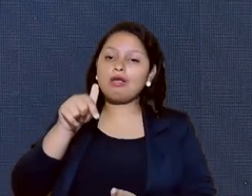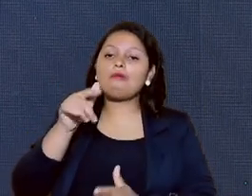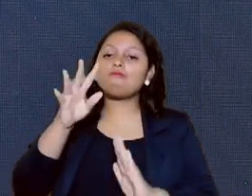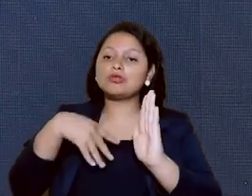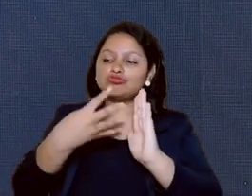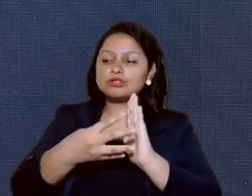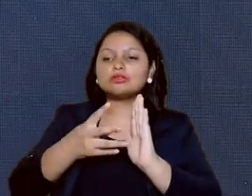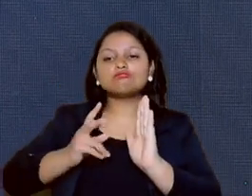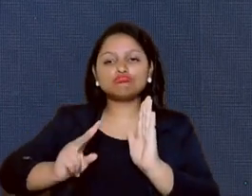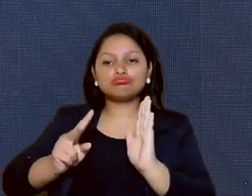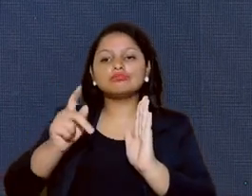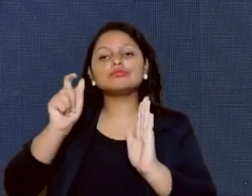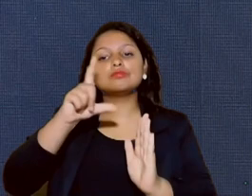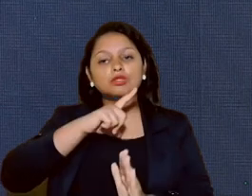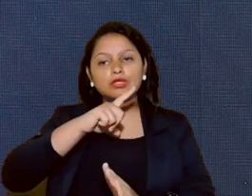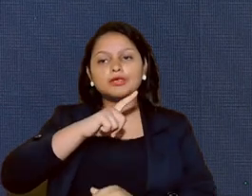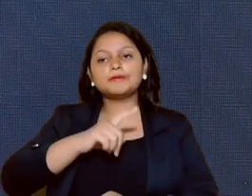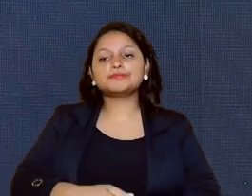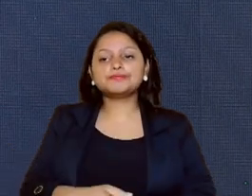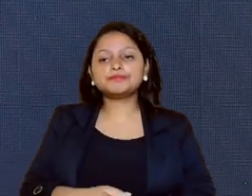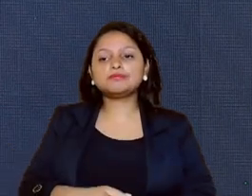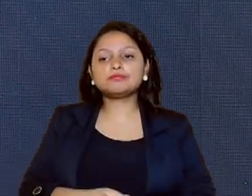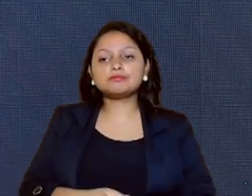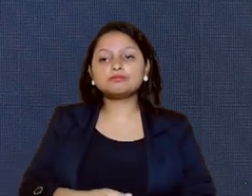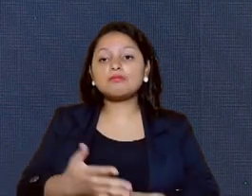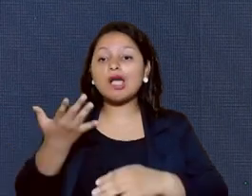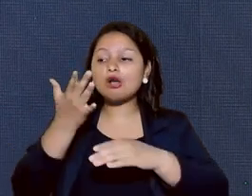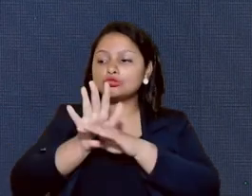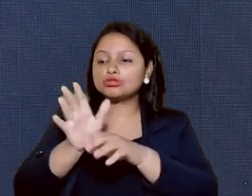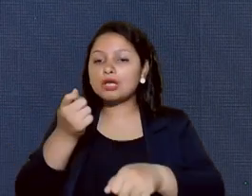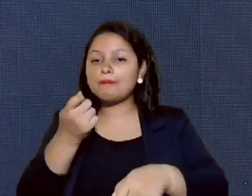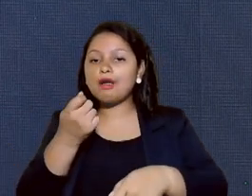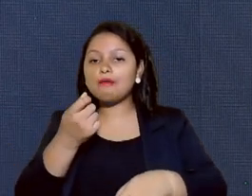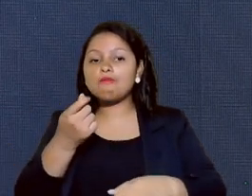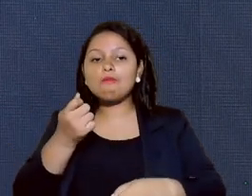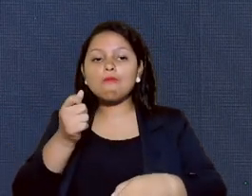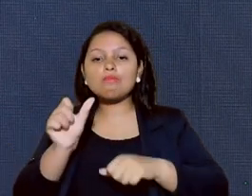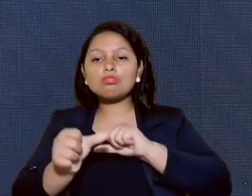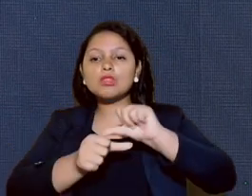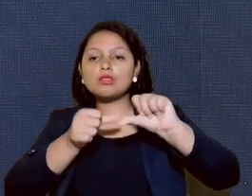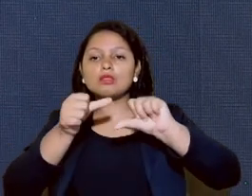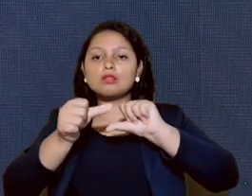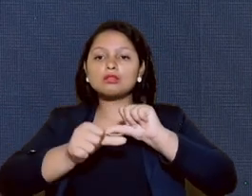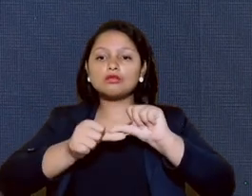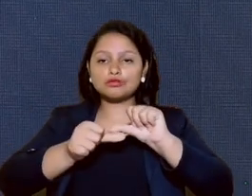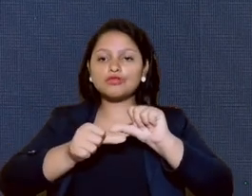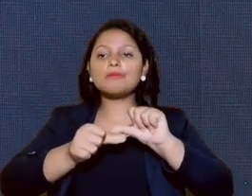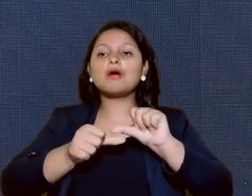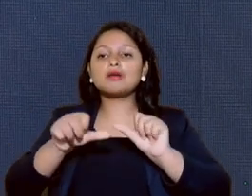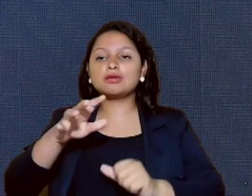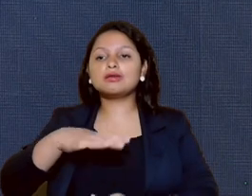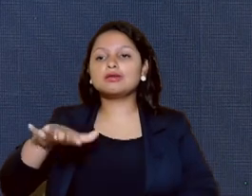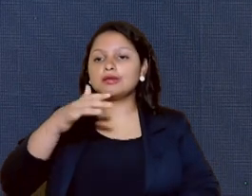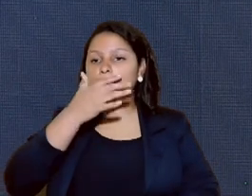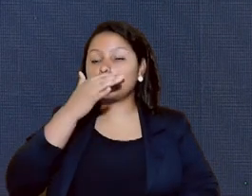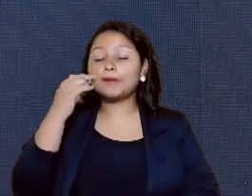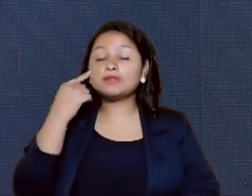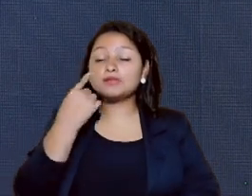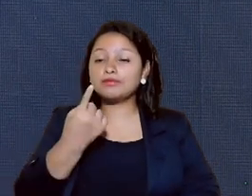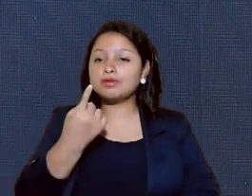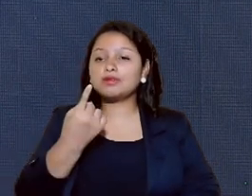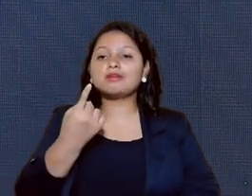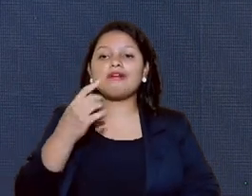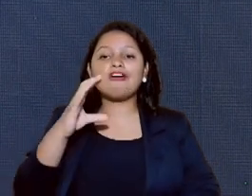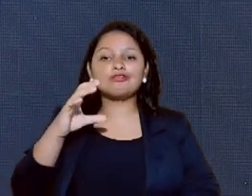eu acho que tá aqui tá para transformar o mercado eu acho que você pega registradora de cartão de crédito que hoje já tá super